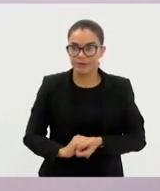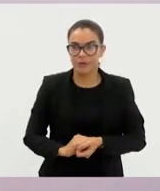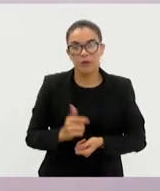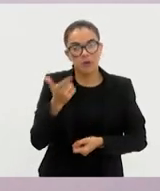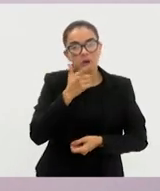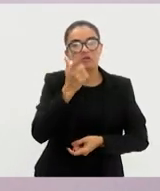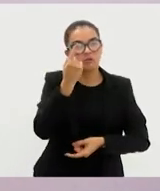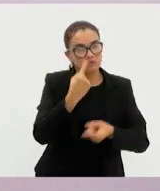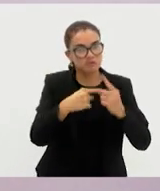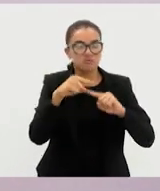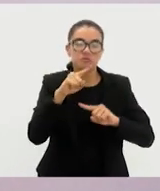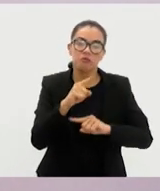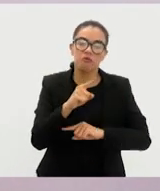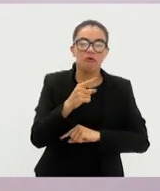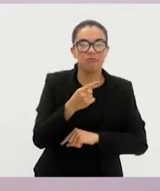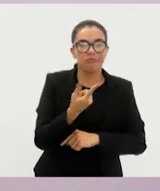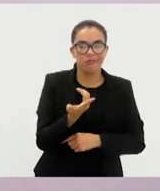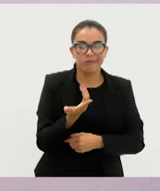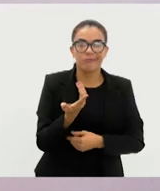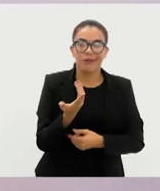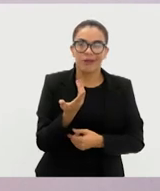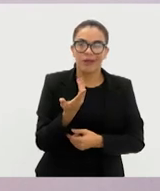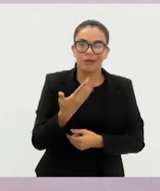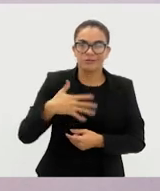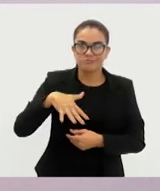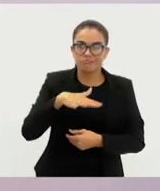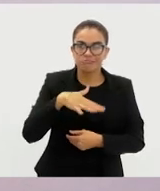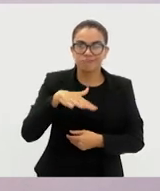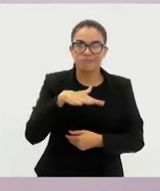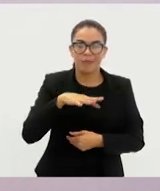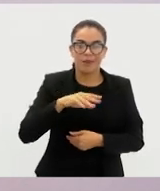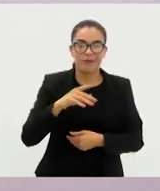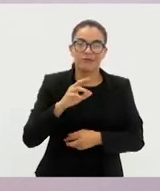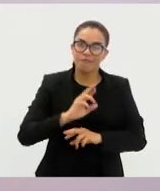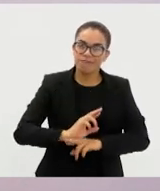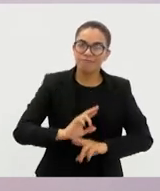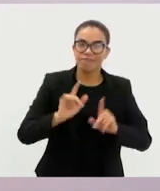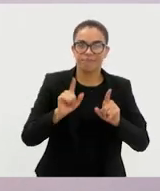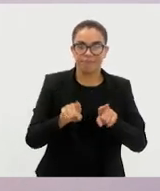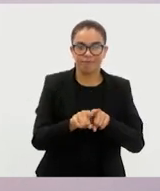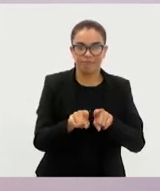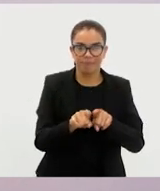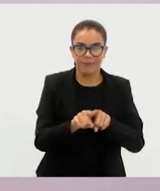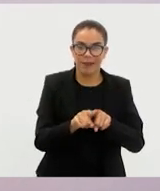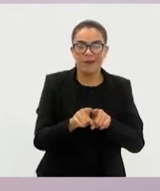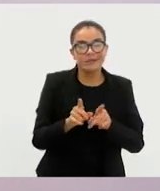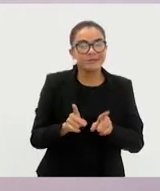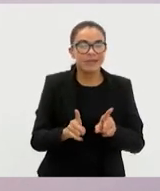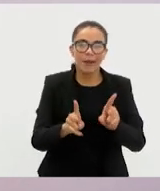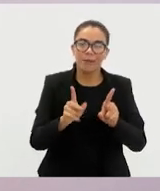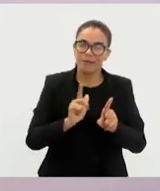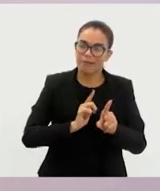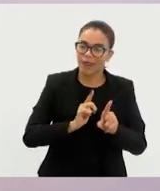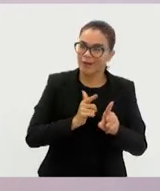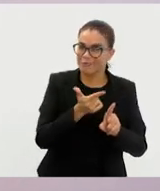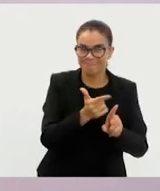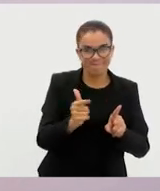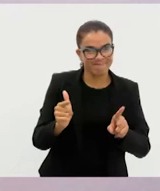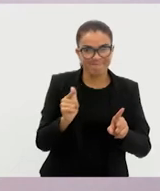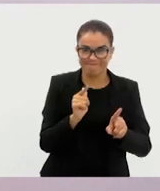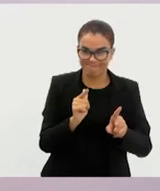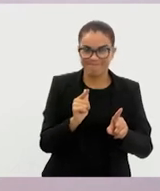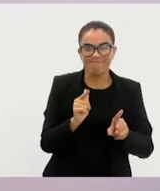conseguimos superar fatores bastante não atípicos aqui. Nem sempre a gente tem, assim, é difícil a